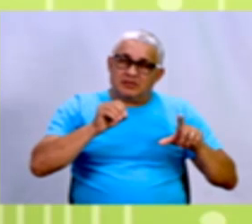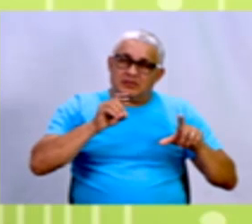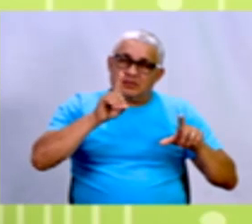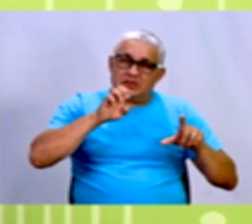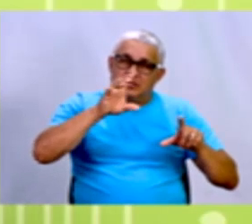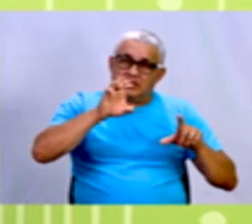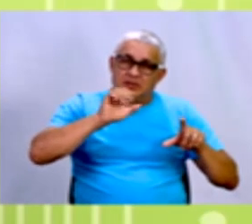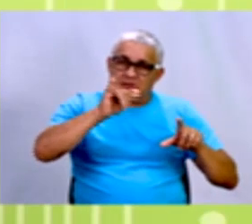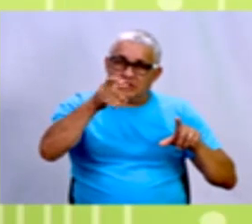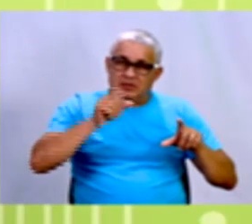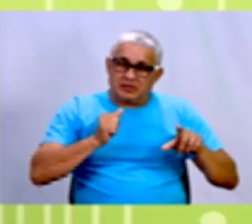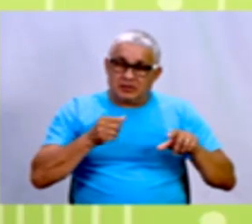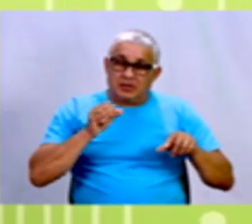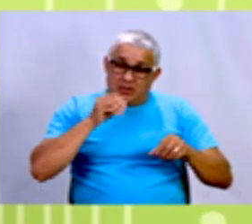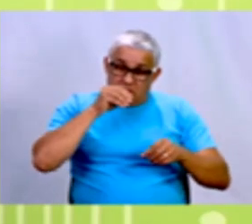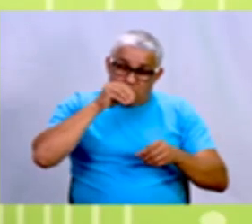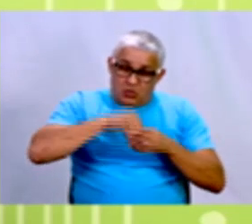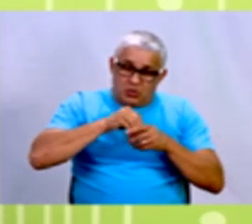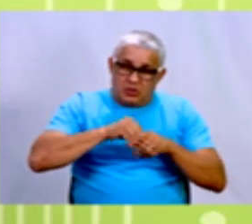finanças, se você for trabalhar no